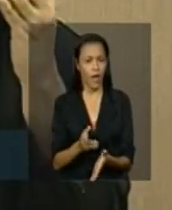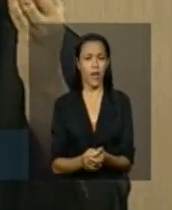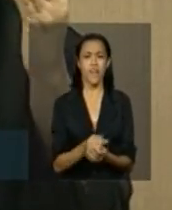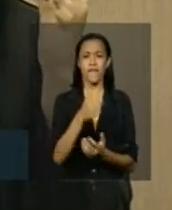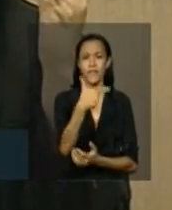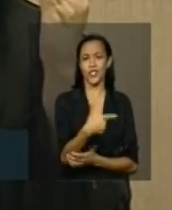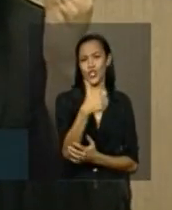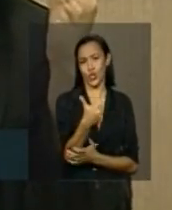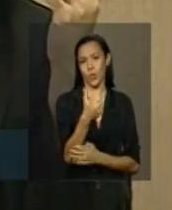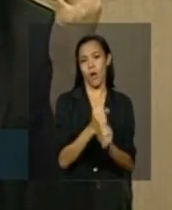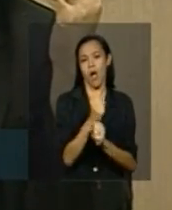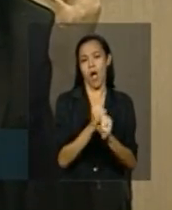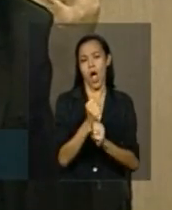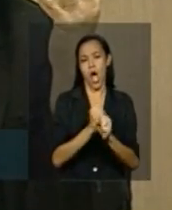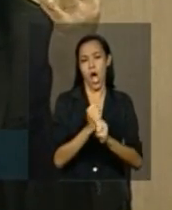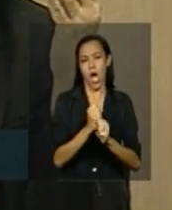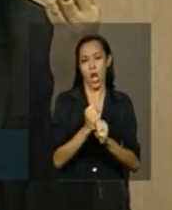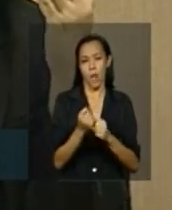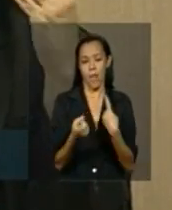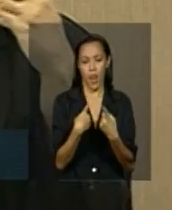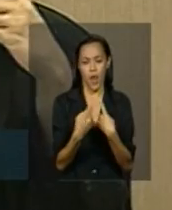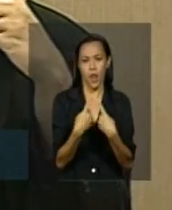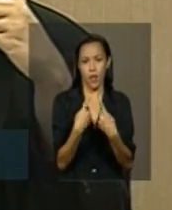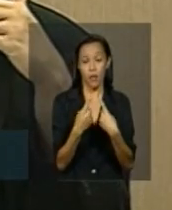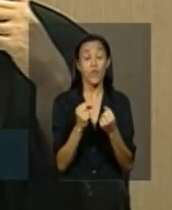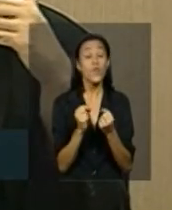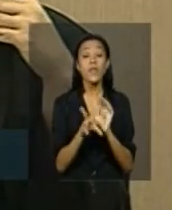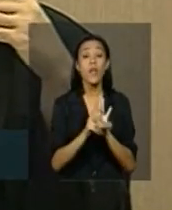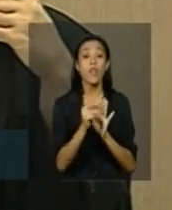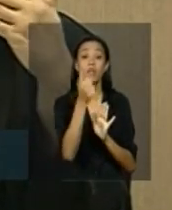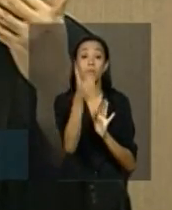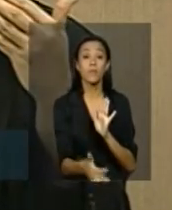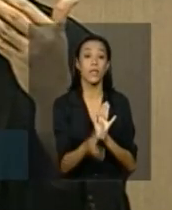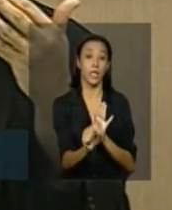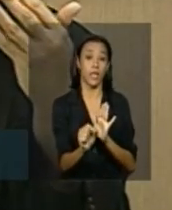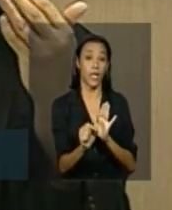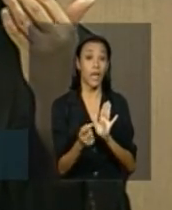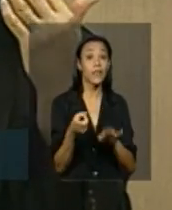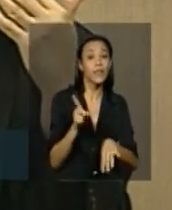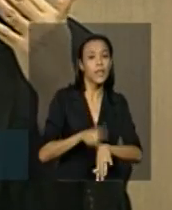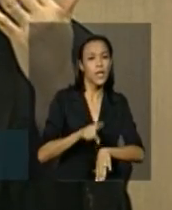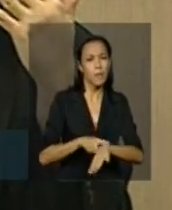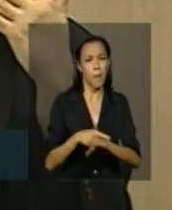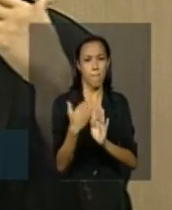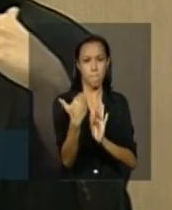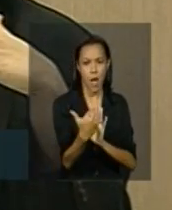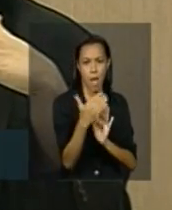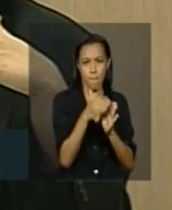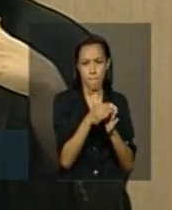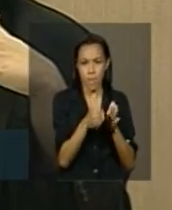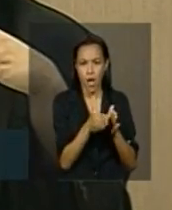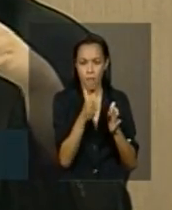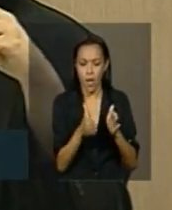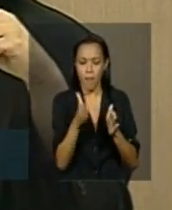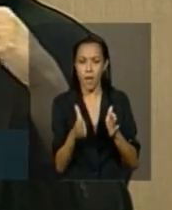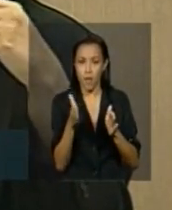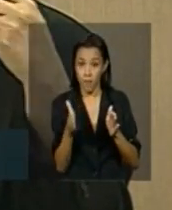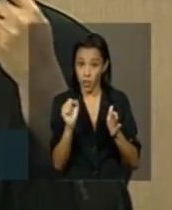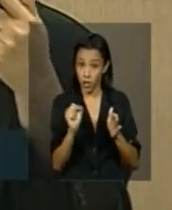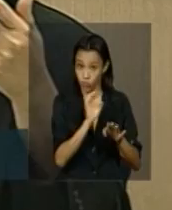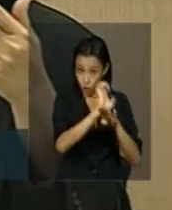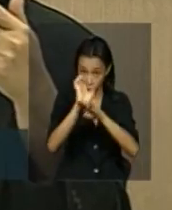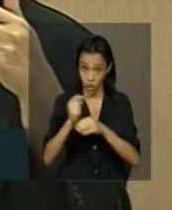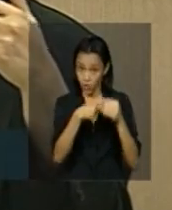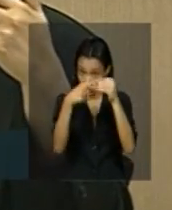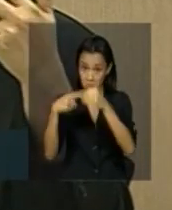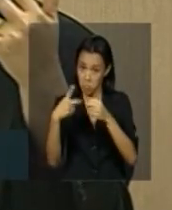21 anos na Câmara ok O que que a lei diz ela dá prazos para que os municípios e os estados possam ter os